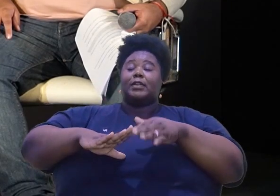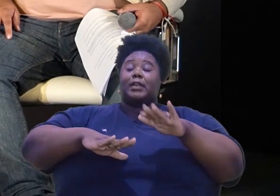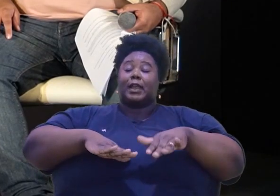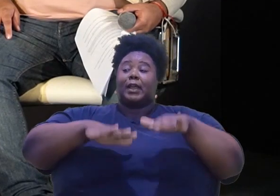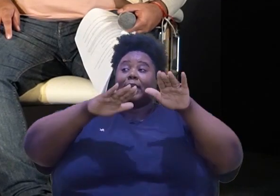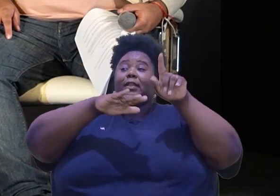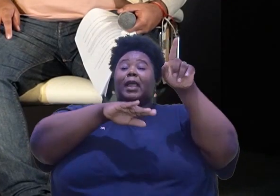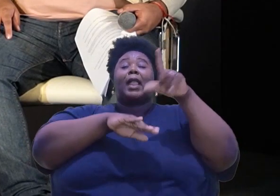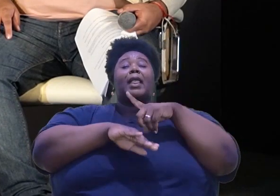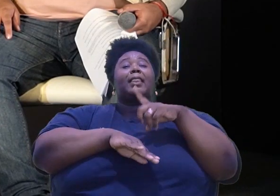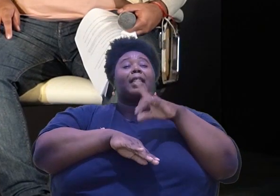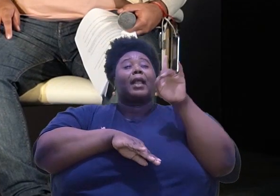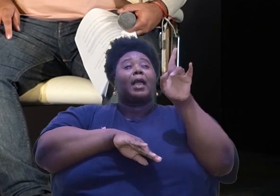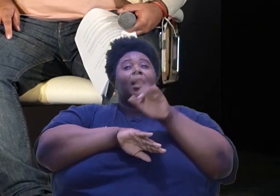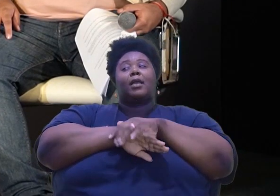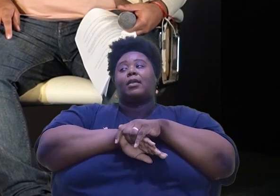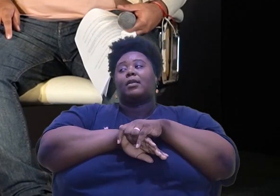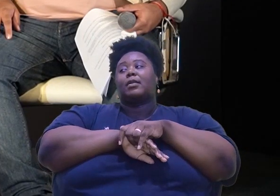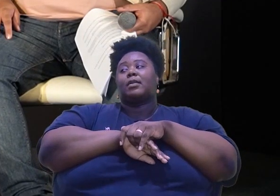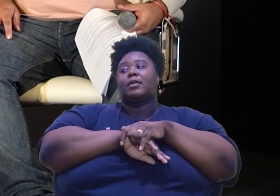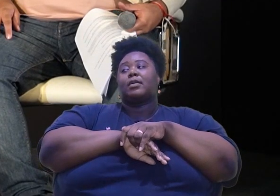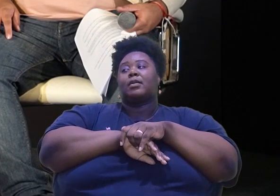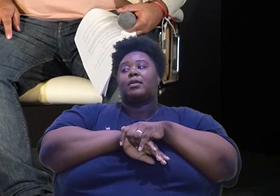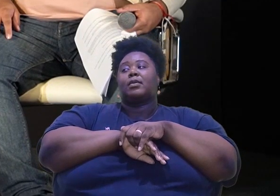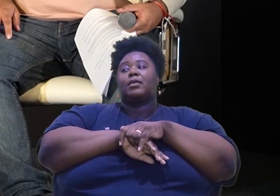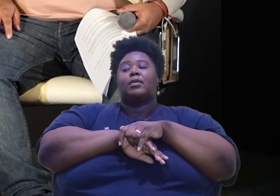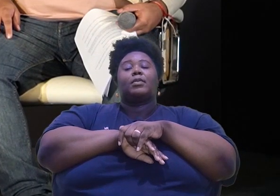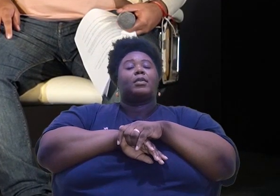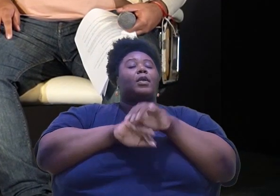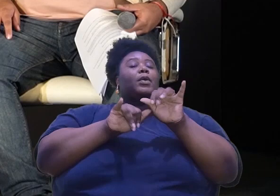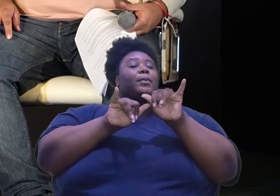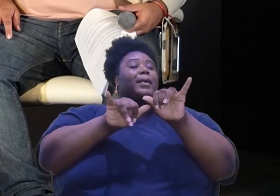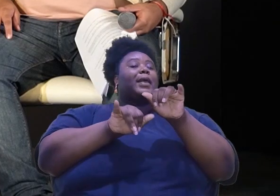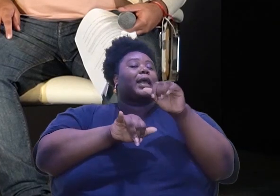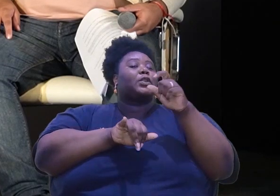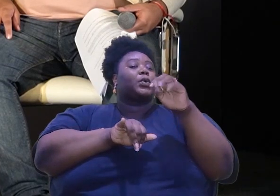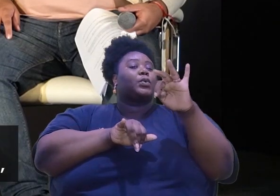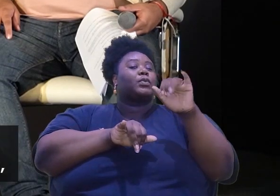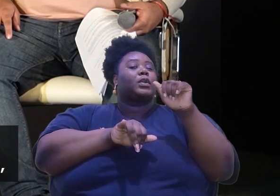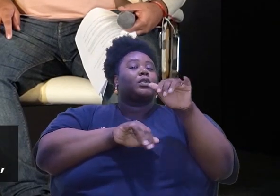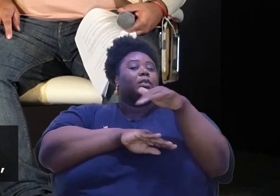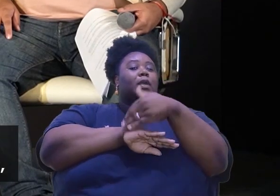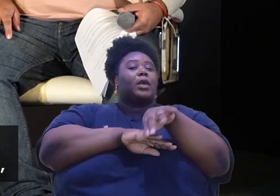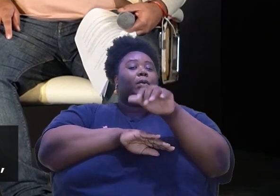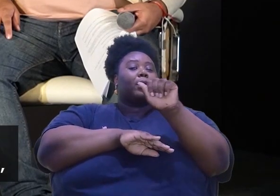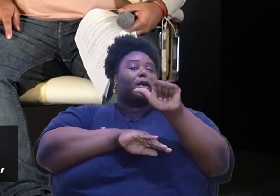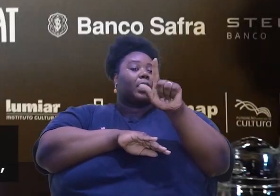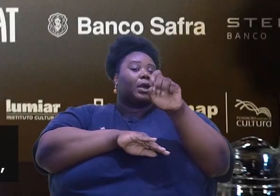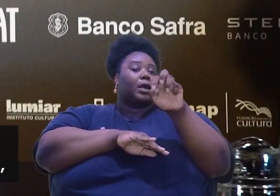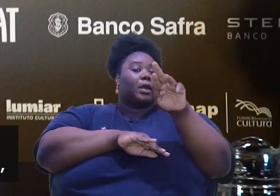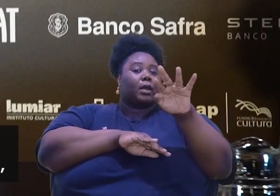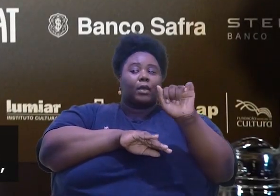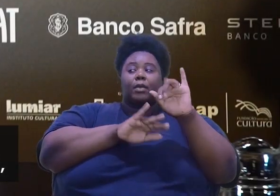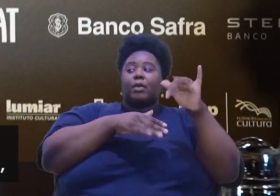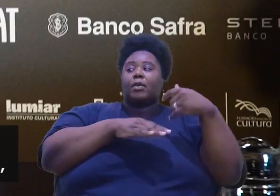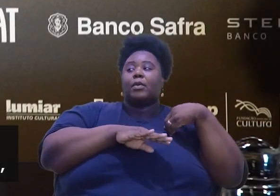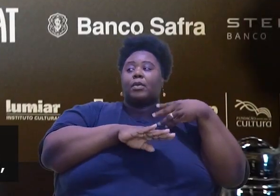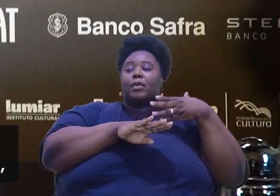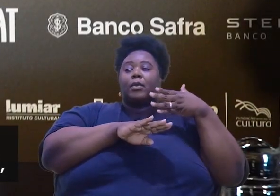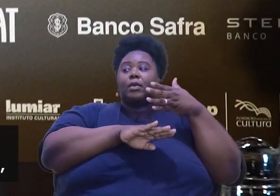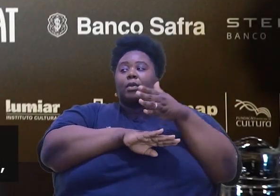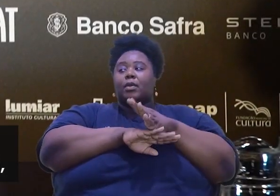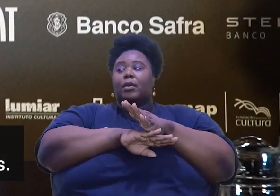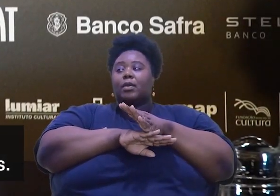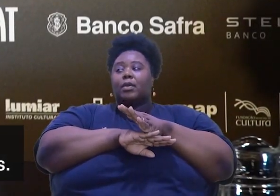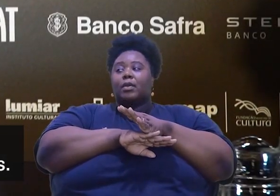onde tem ali o Mercado Cruzeiro, na Rua Albita. E que eu falo, quando pisarem lá, pisem